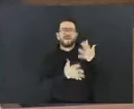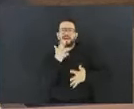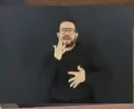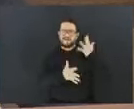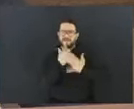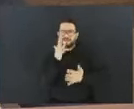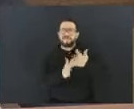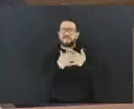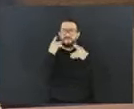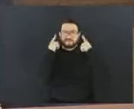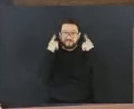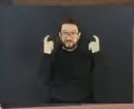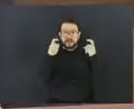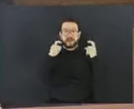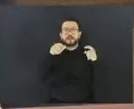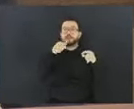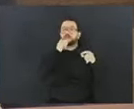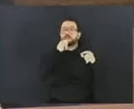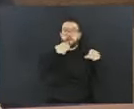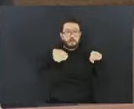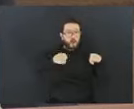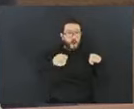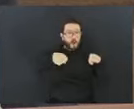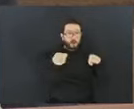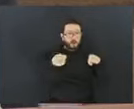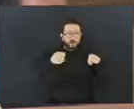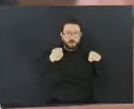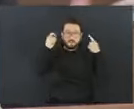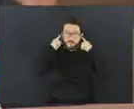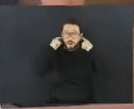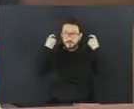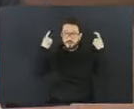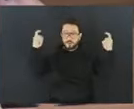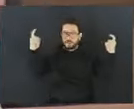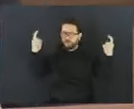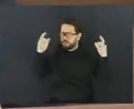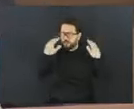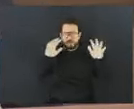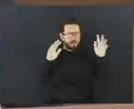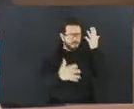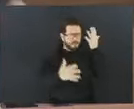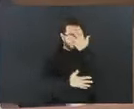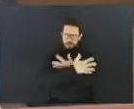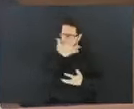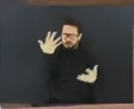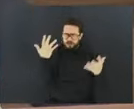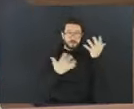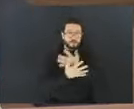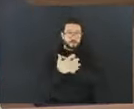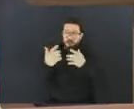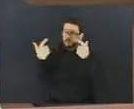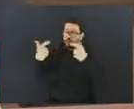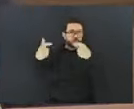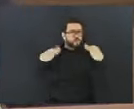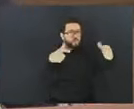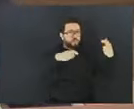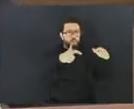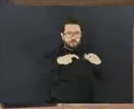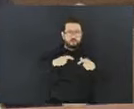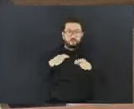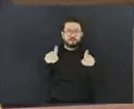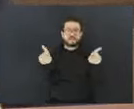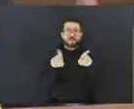de motos, barulho, ensurdecedor, né, em todos os cantos da cidade, e também com distribuidores de bebida. A